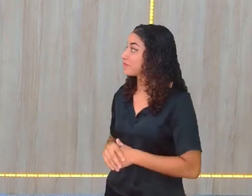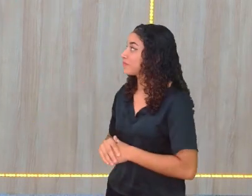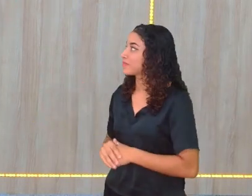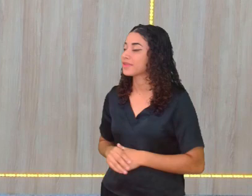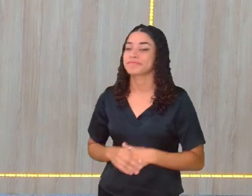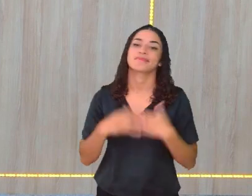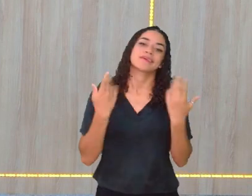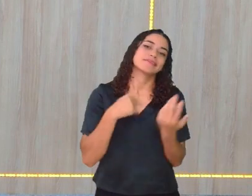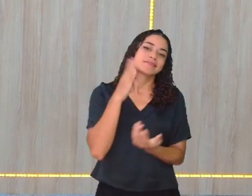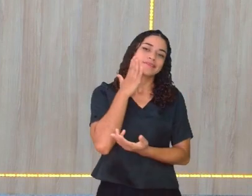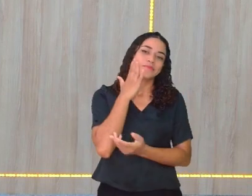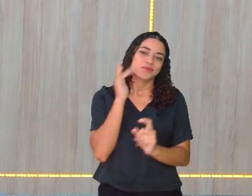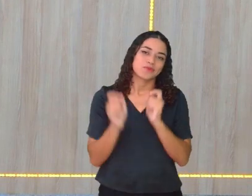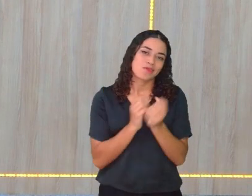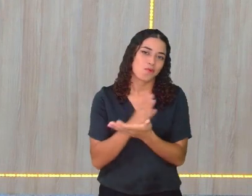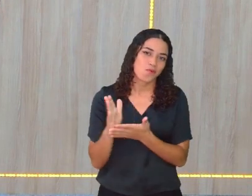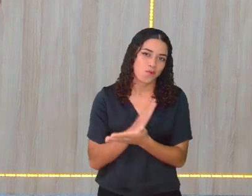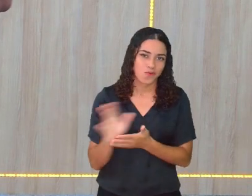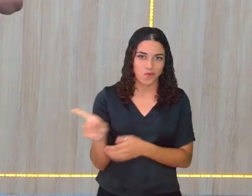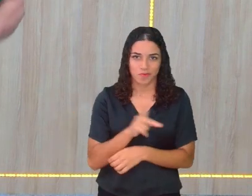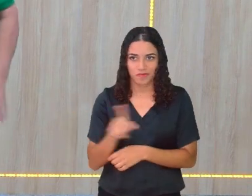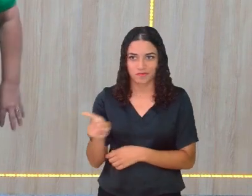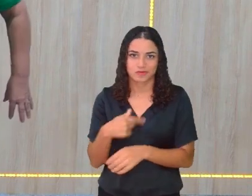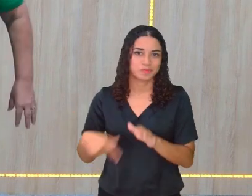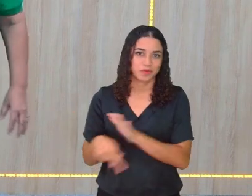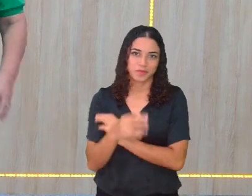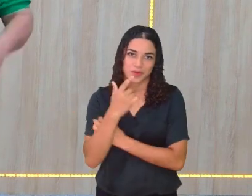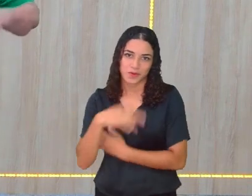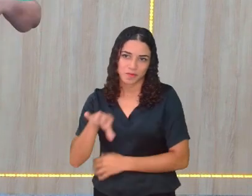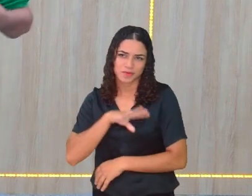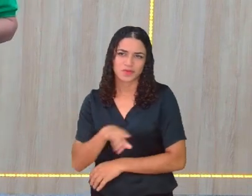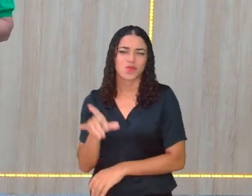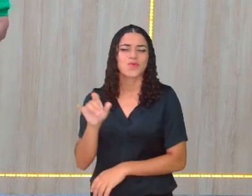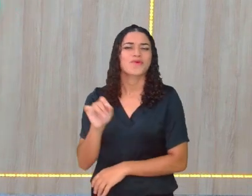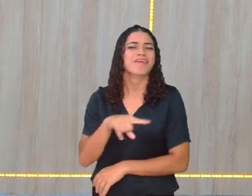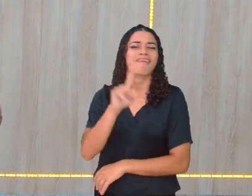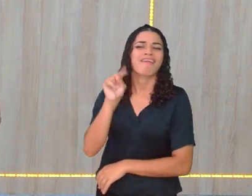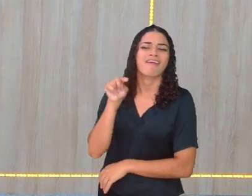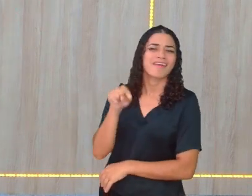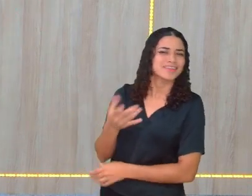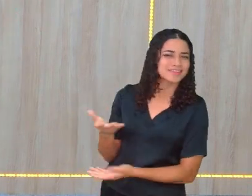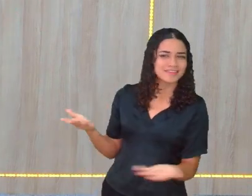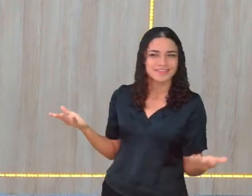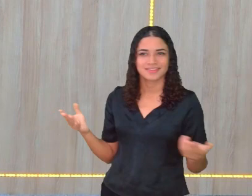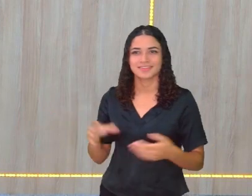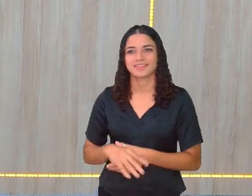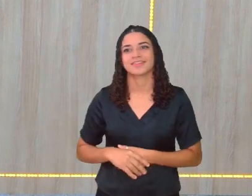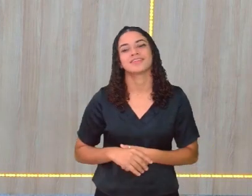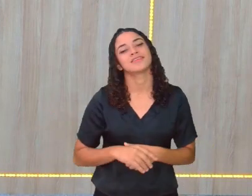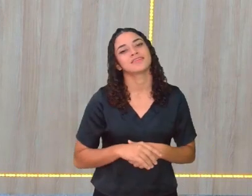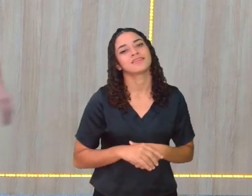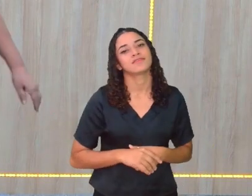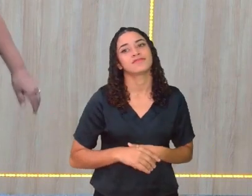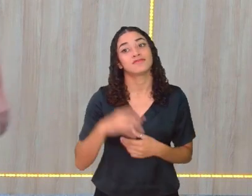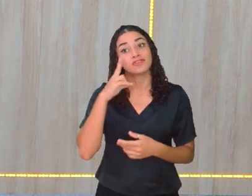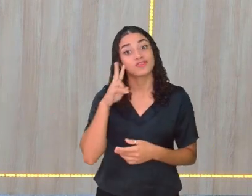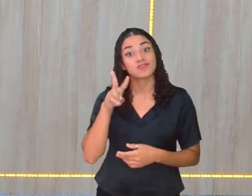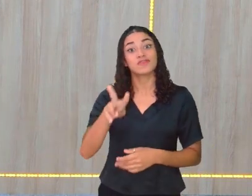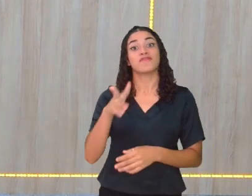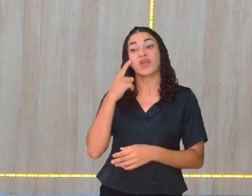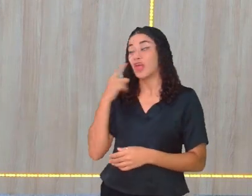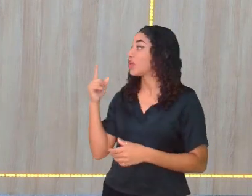que alguns, né, professores aí da língua portuguesa vai dizer: o que é isso, professora Isabel? Mas é o que vocês estão